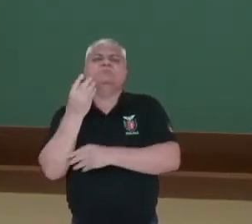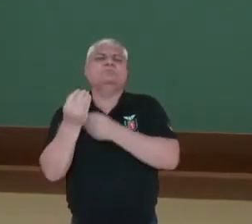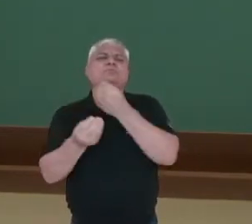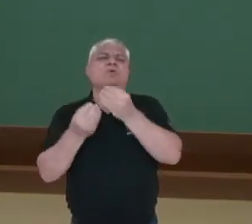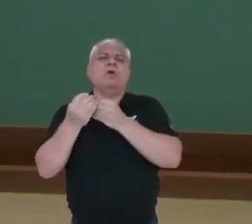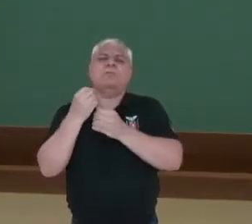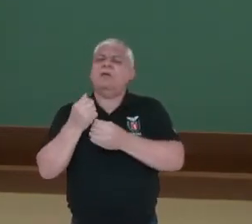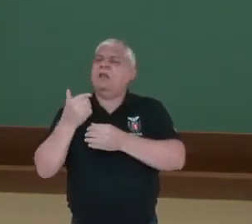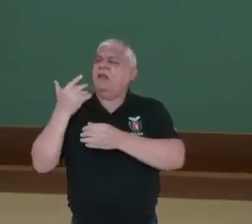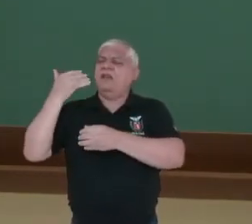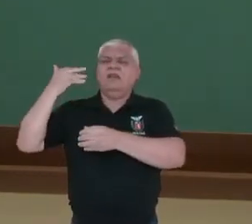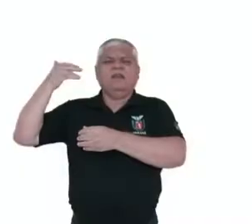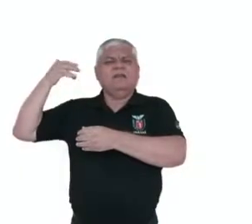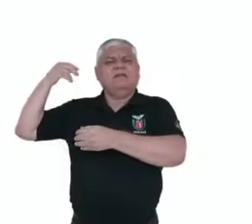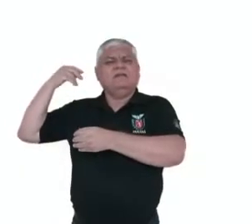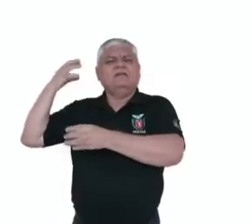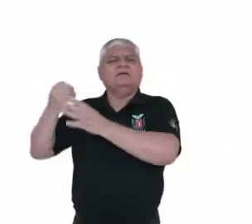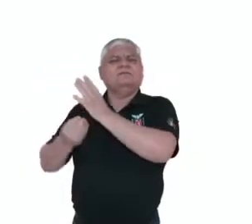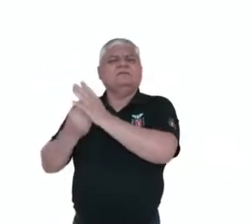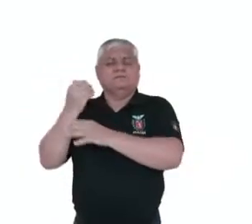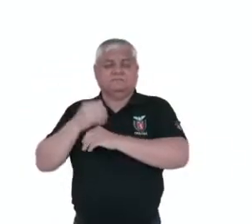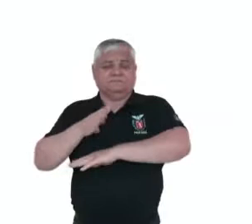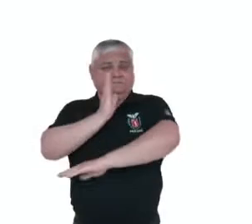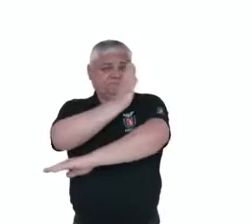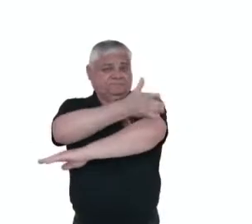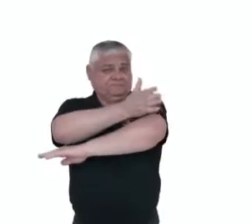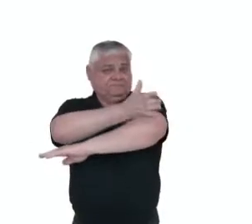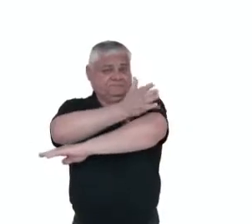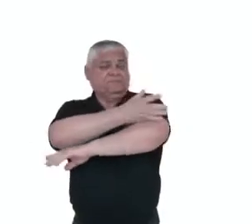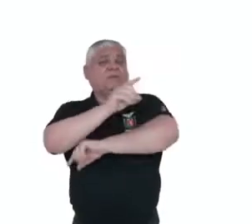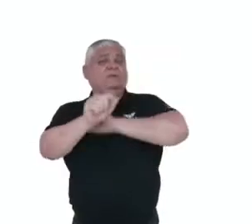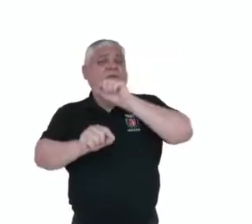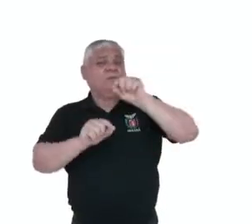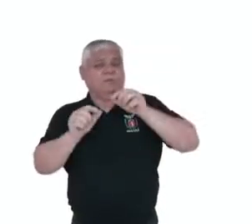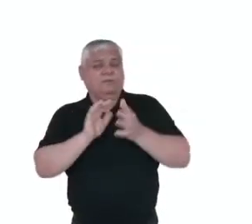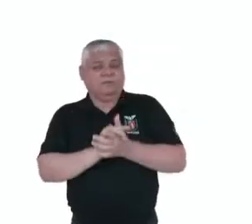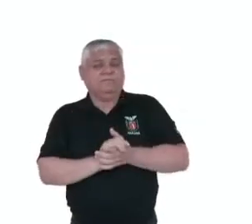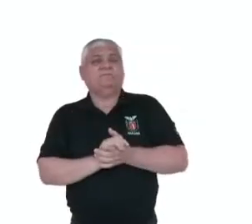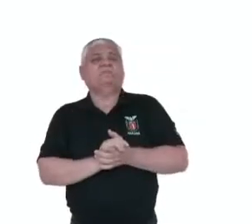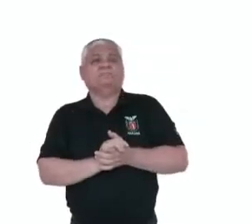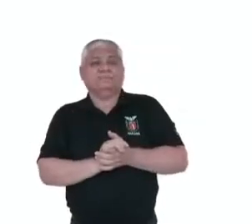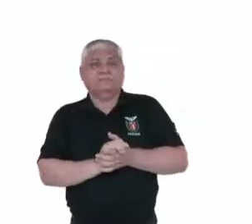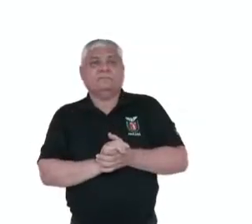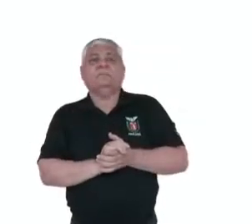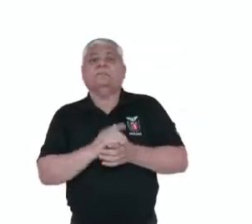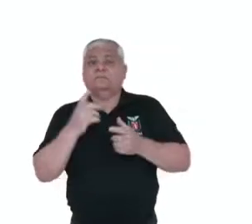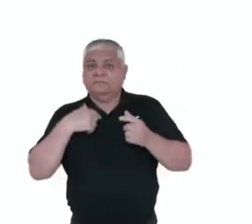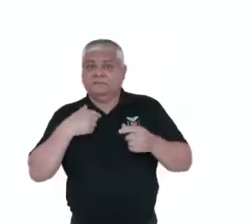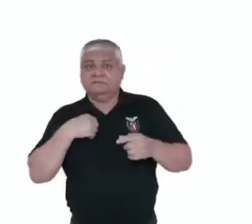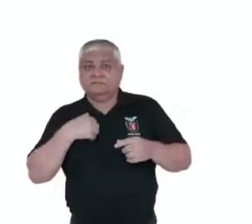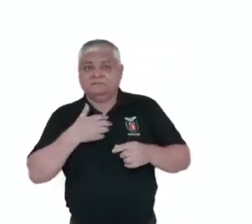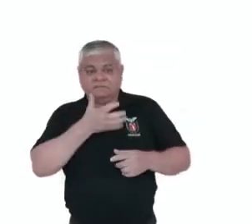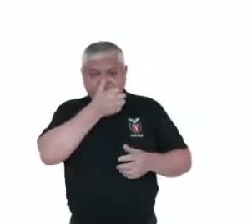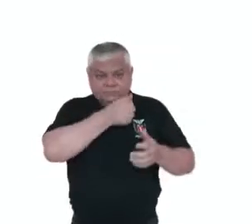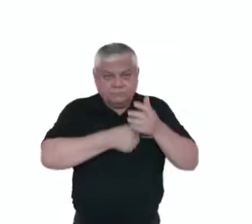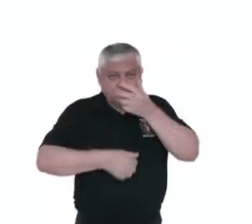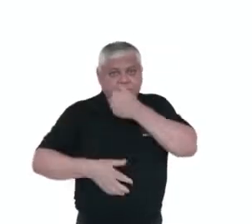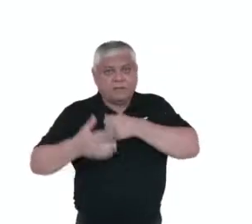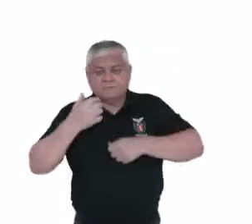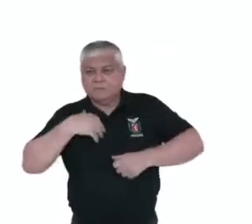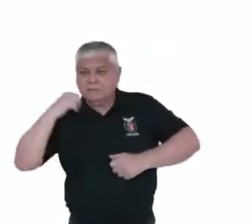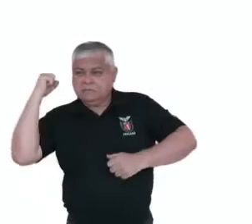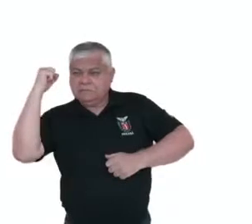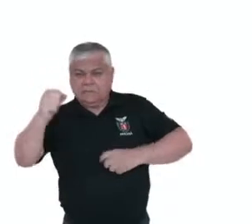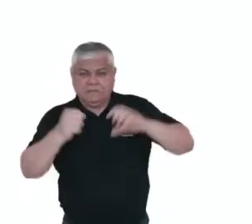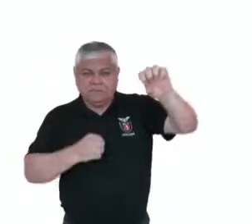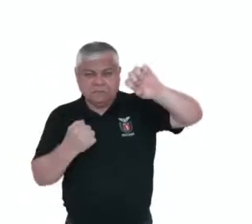um pouquinho da história da ginástica né ela começou ali na pré-história por objetivo dela sobrevivência e proteção atacar